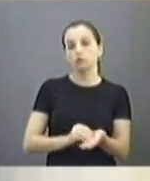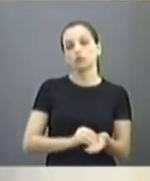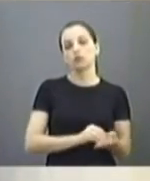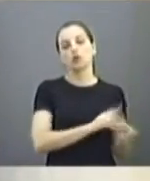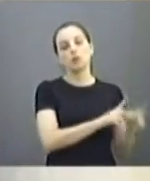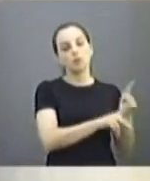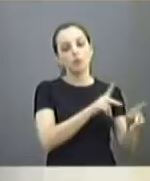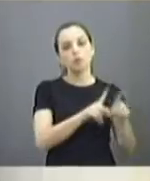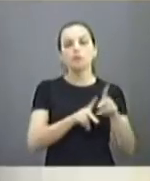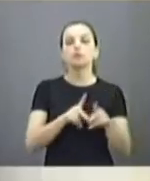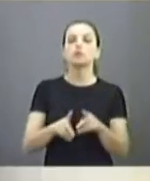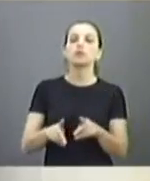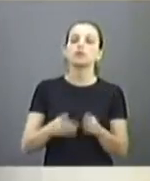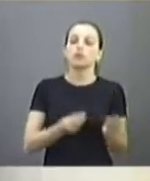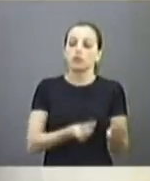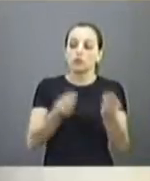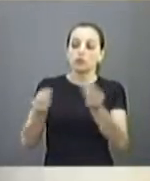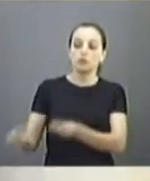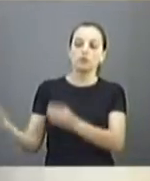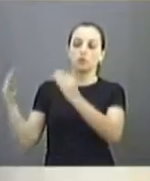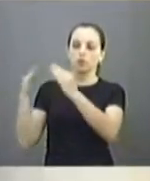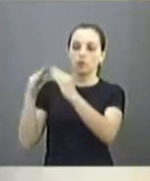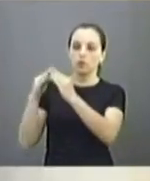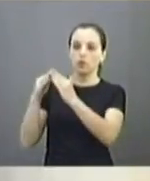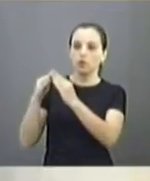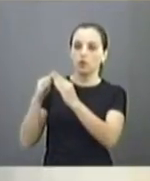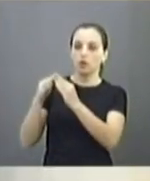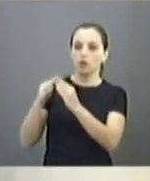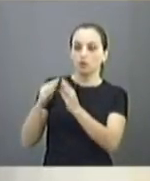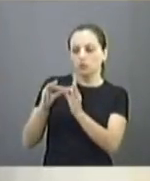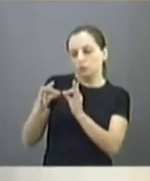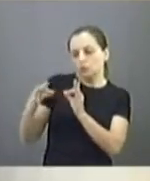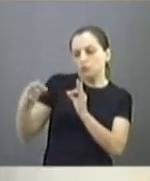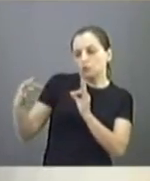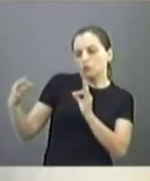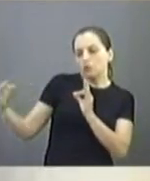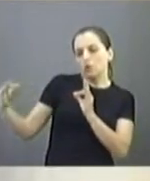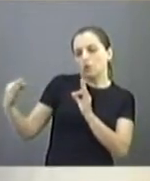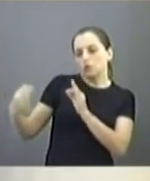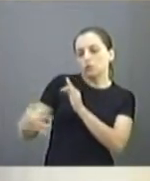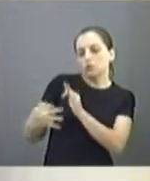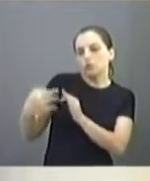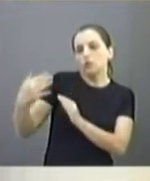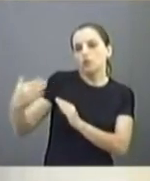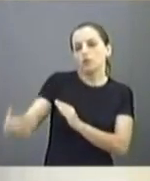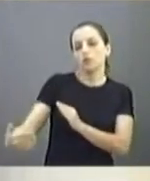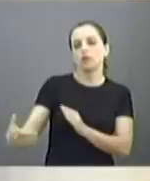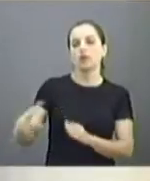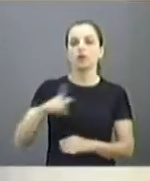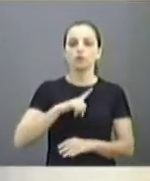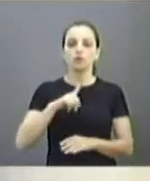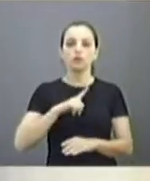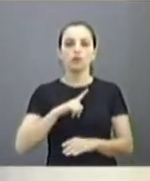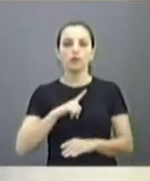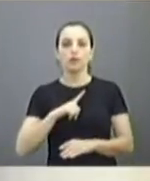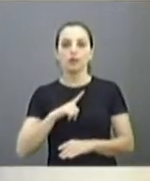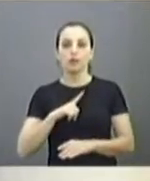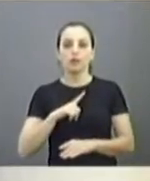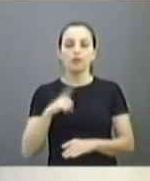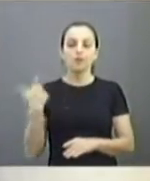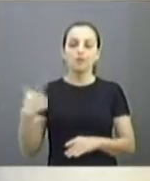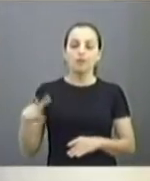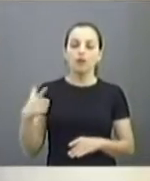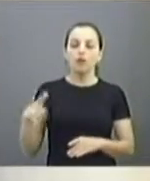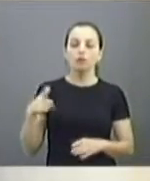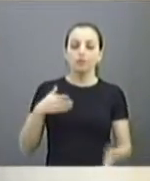que recebeu casas mais no final do conjunto está tendo o acesso ao ônibus